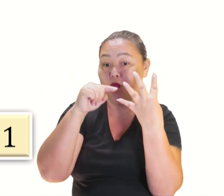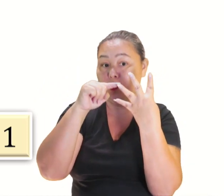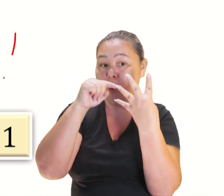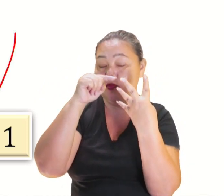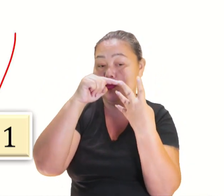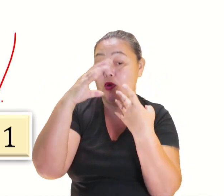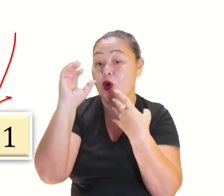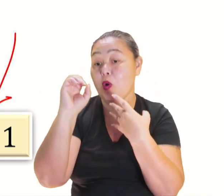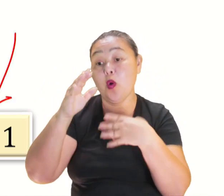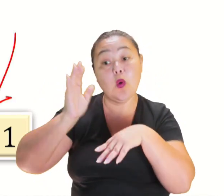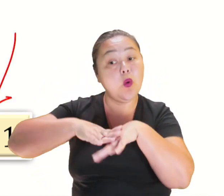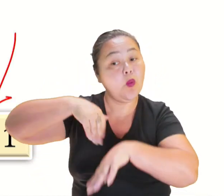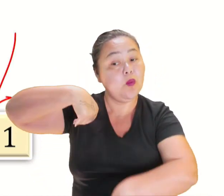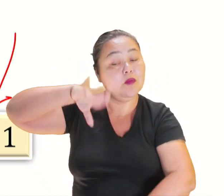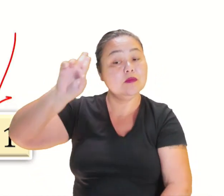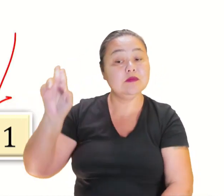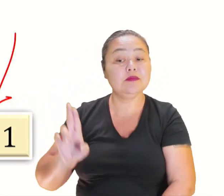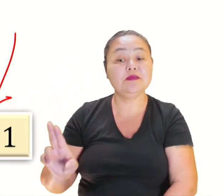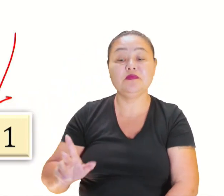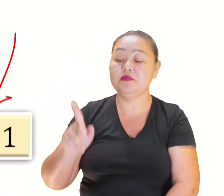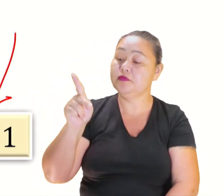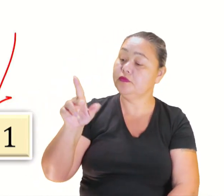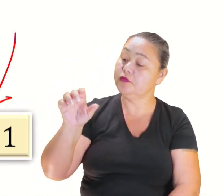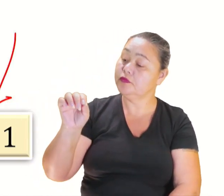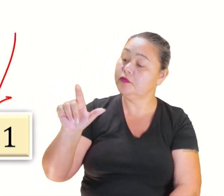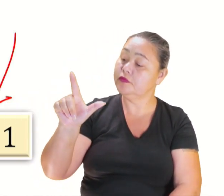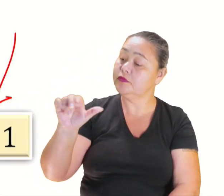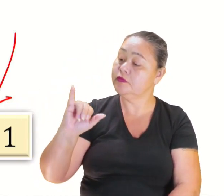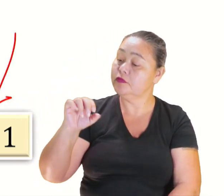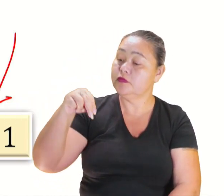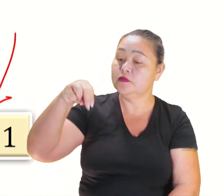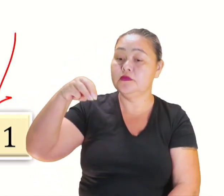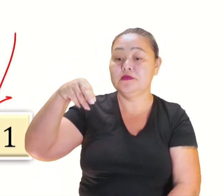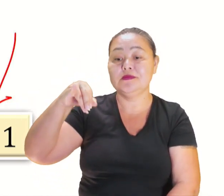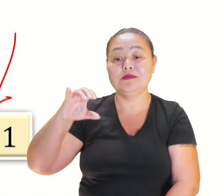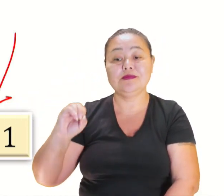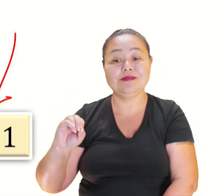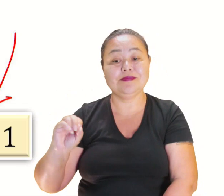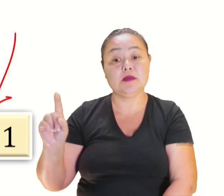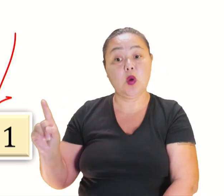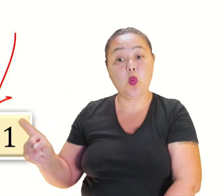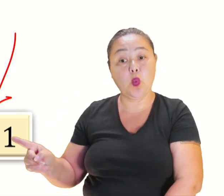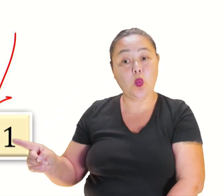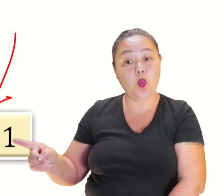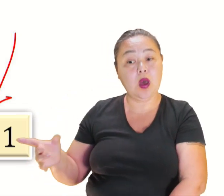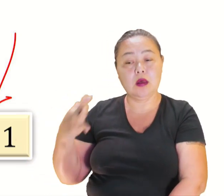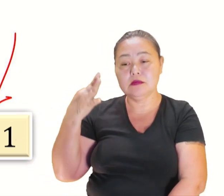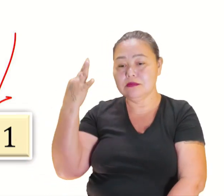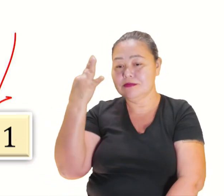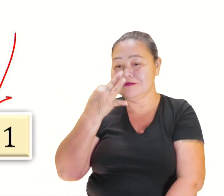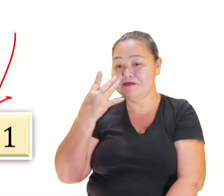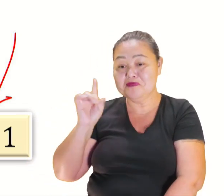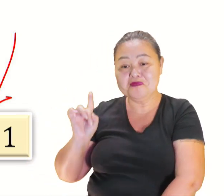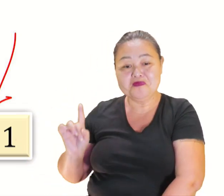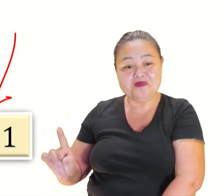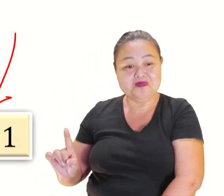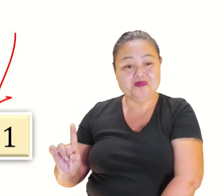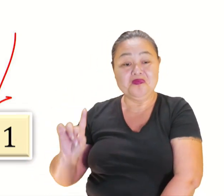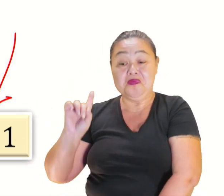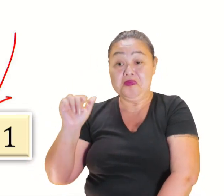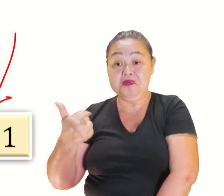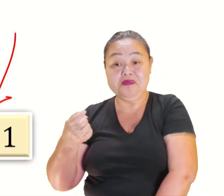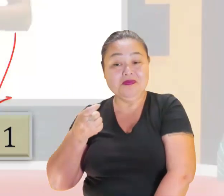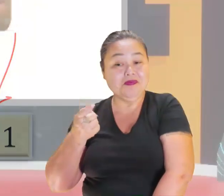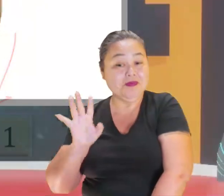termos ou mais, chamamos de polinômio. Essa de baixo aqui tá bonitinha, né? Tá bonitinha, né? 2x à